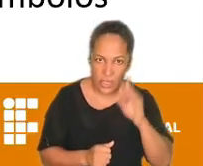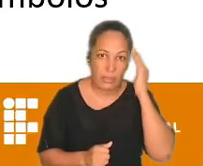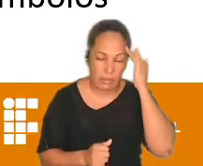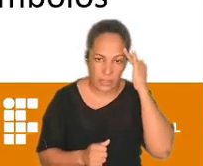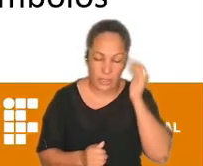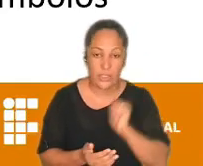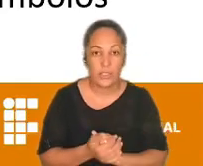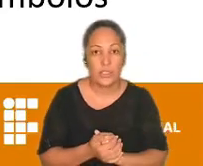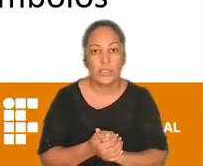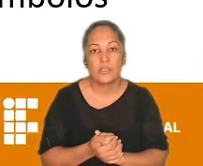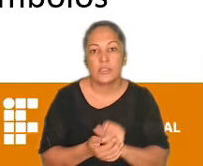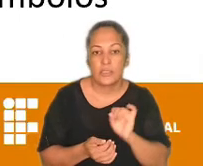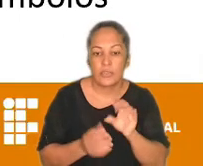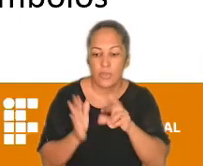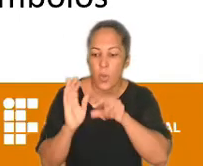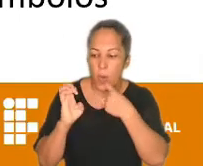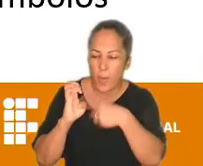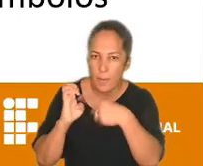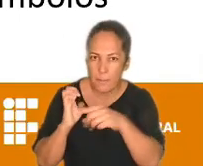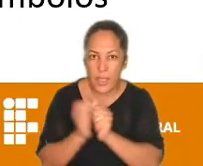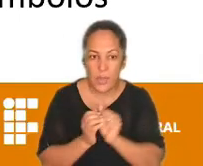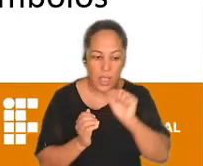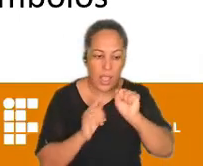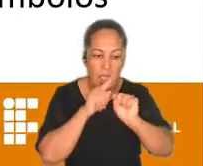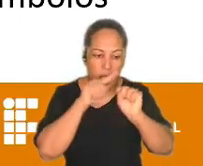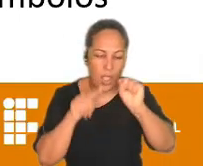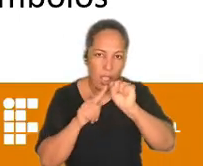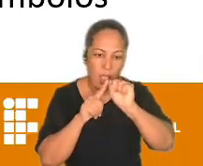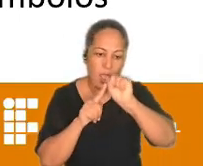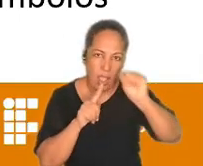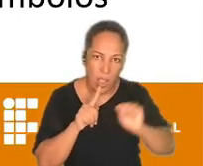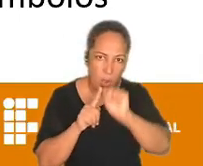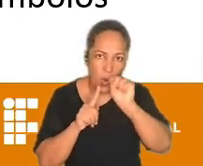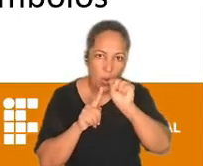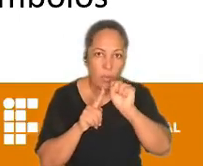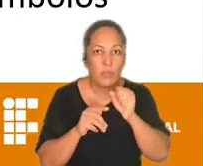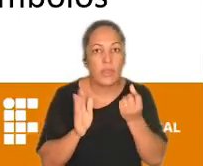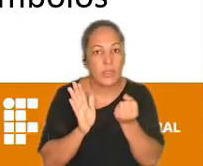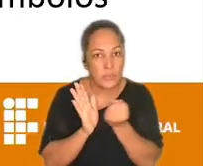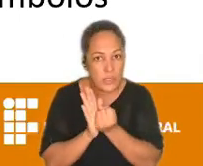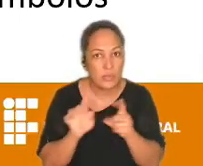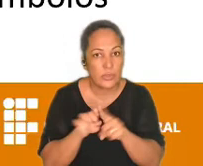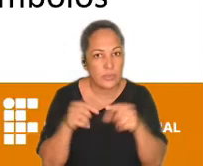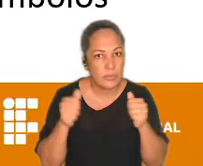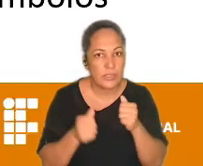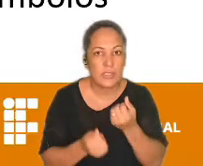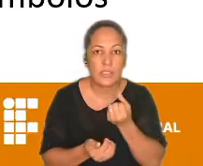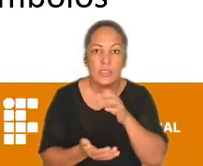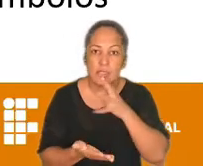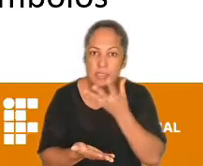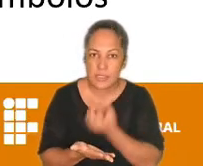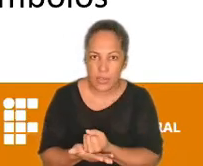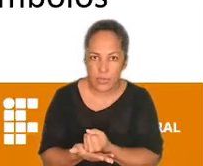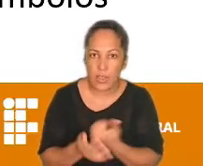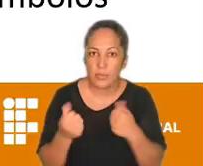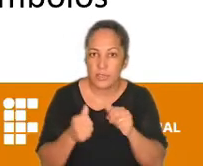ponto, Henrique, arroba. Arroba é um símbolo. Então, quando você quer armazenar símbolo, use, então, o varchar. O varchar é o